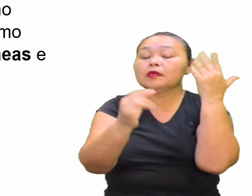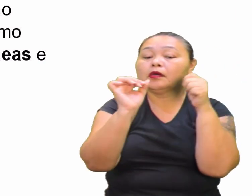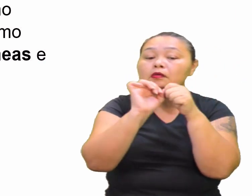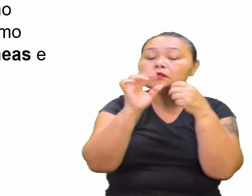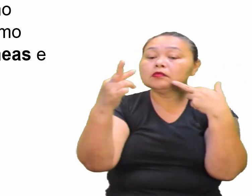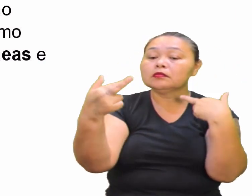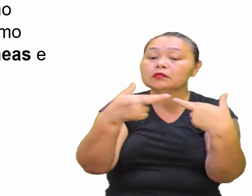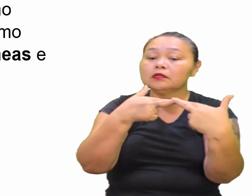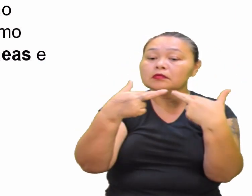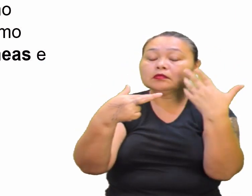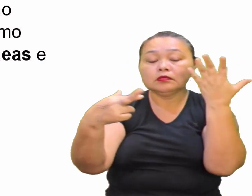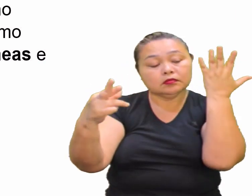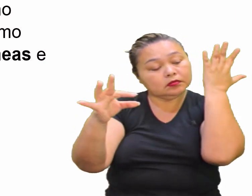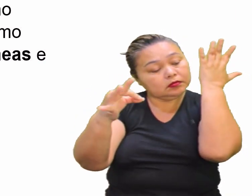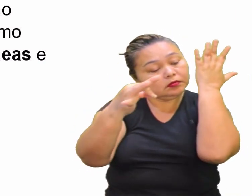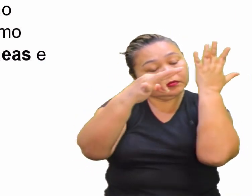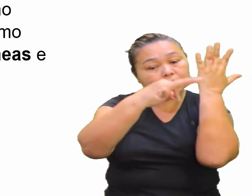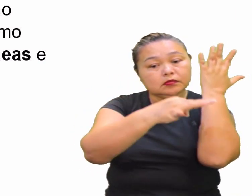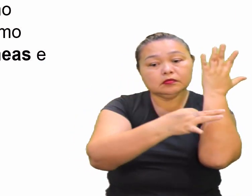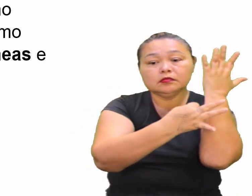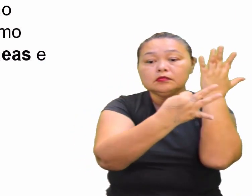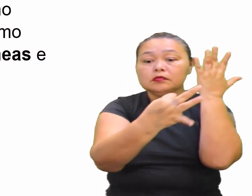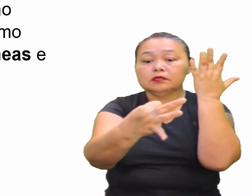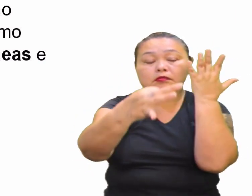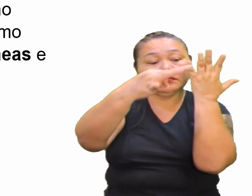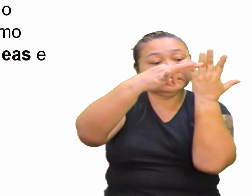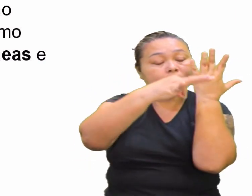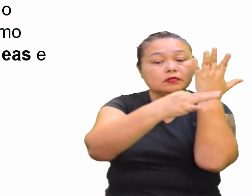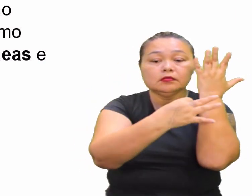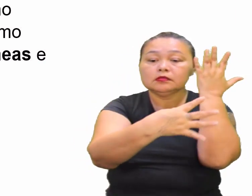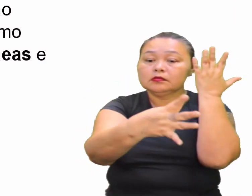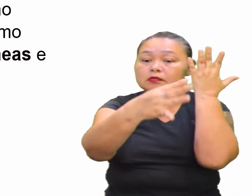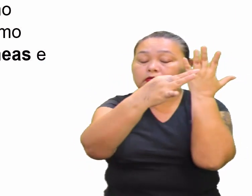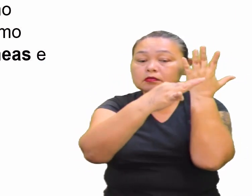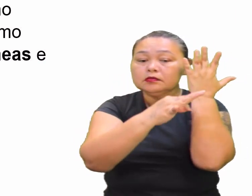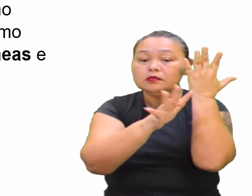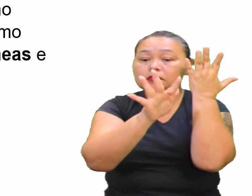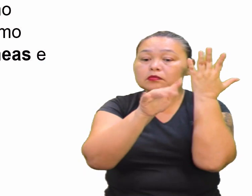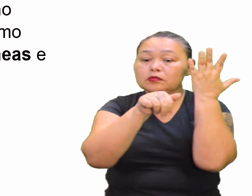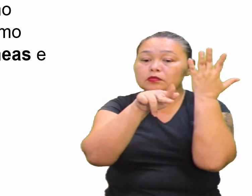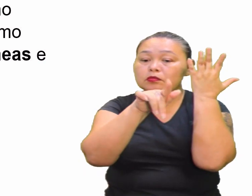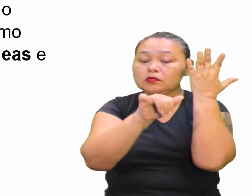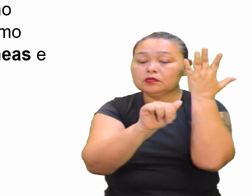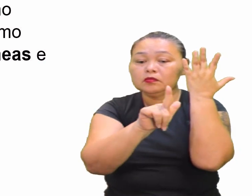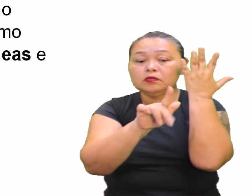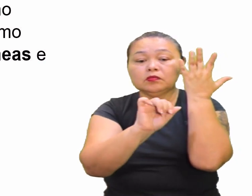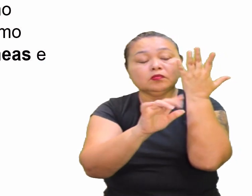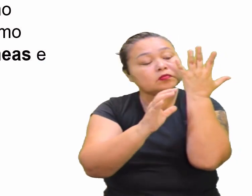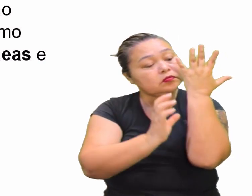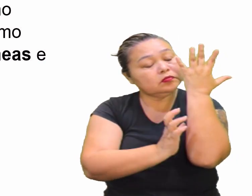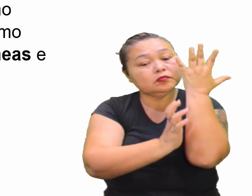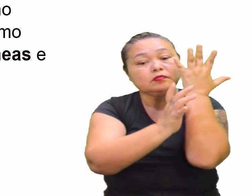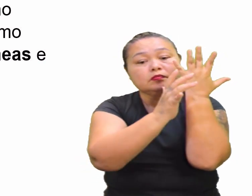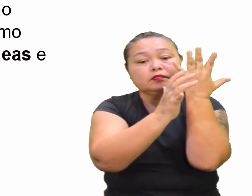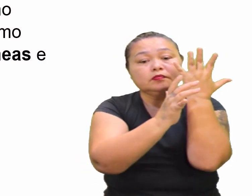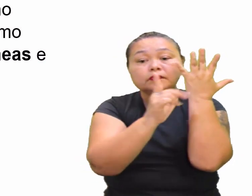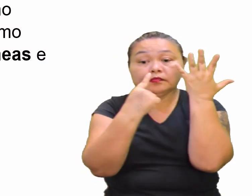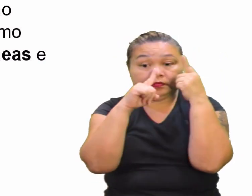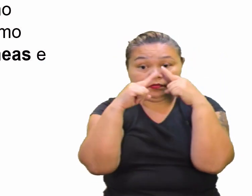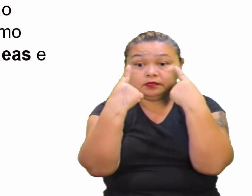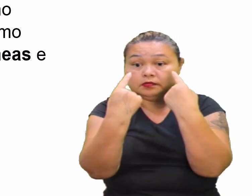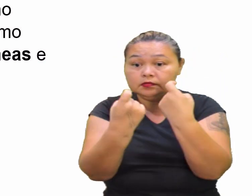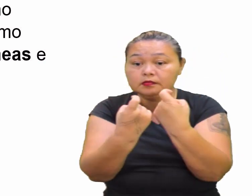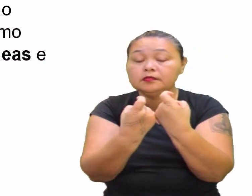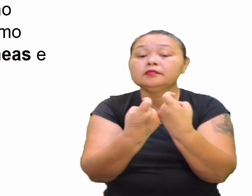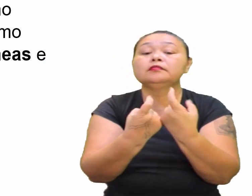têm a ver com a relação mutualística de fungos, né? Então é bem